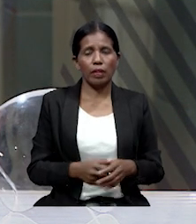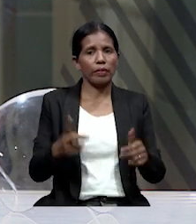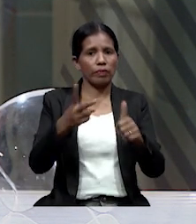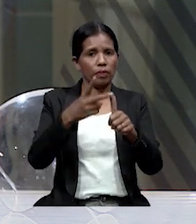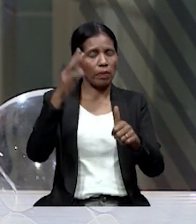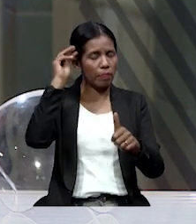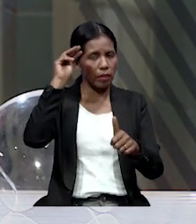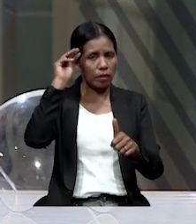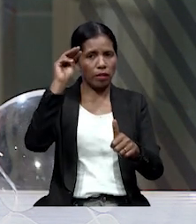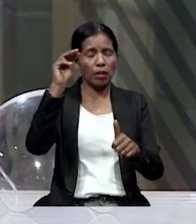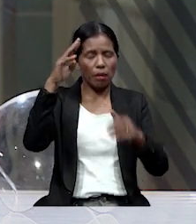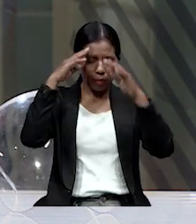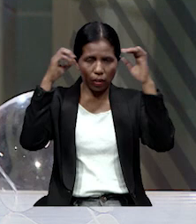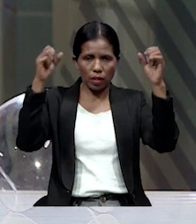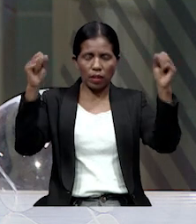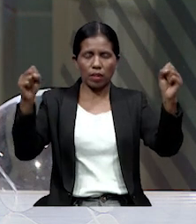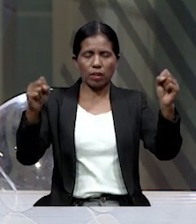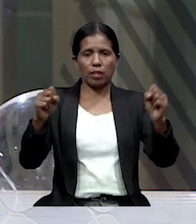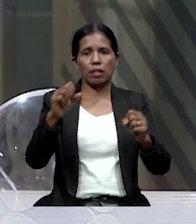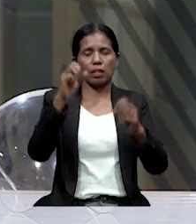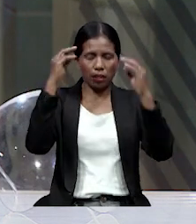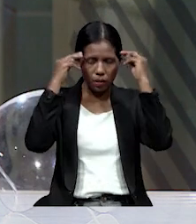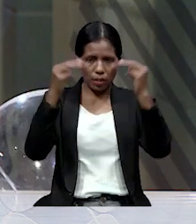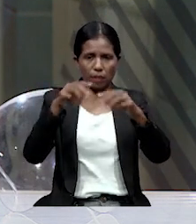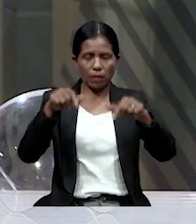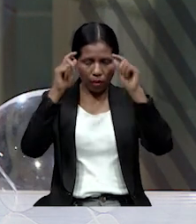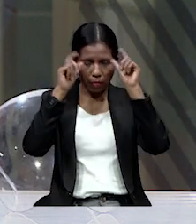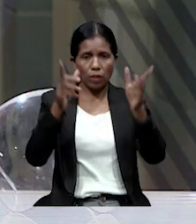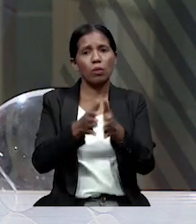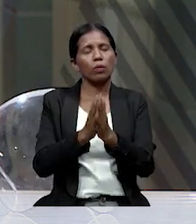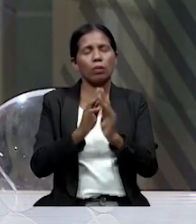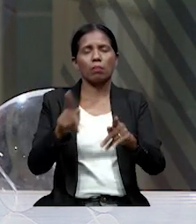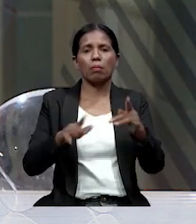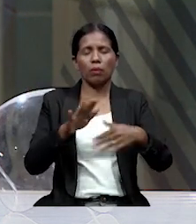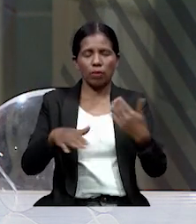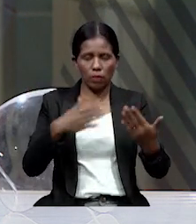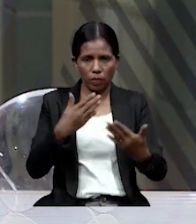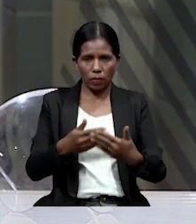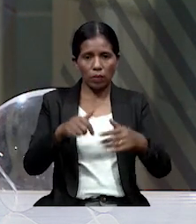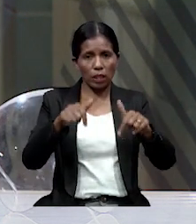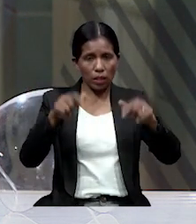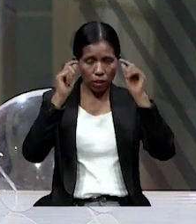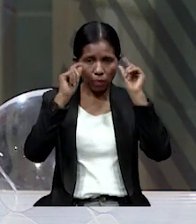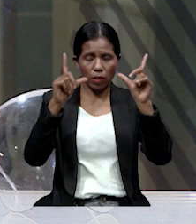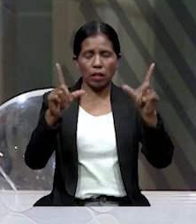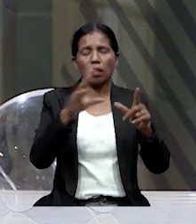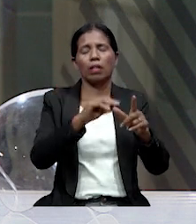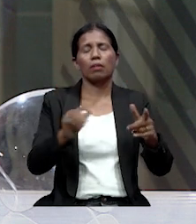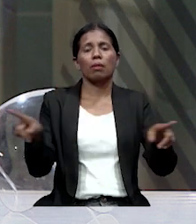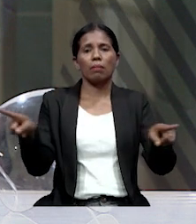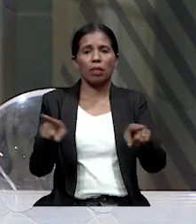Vice-presidente Conselho Nacional Islâmico Timor-Leste, russo da comunidade muçulmana em Timor-Leste, atu sai